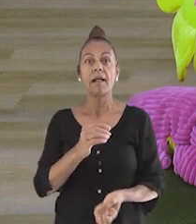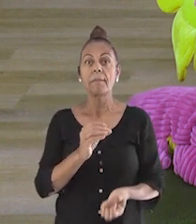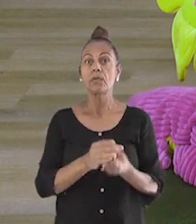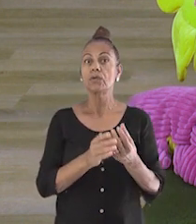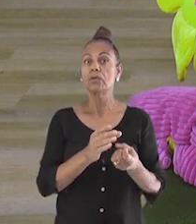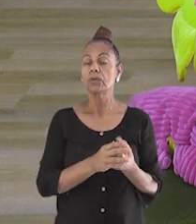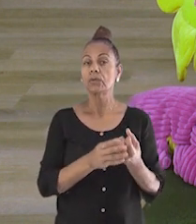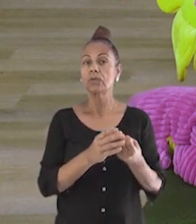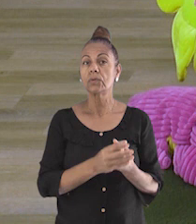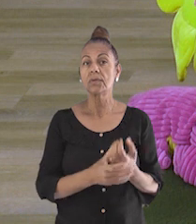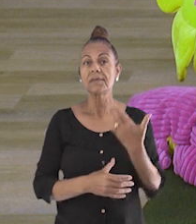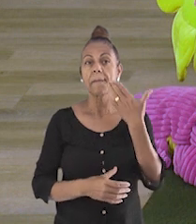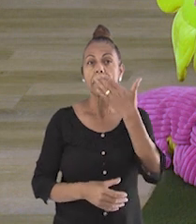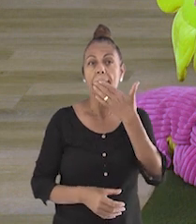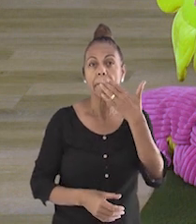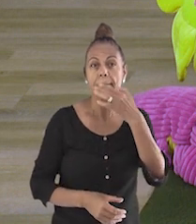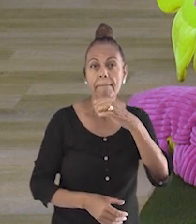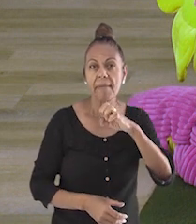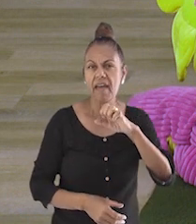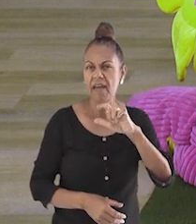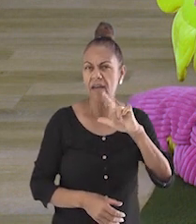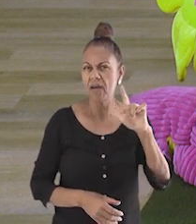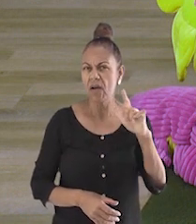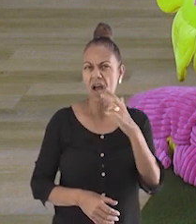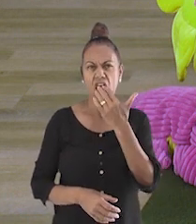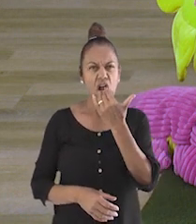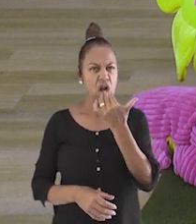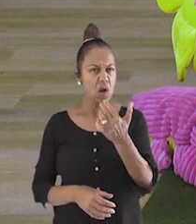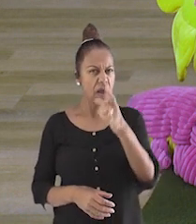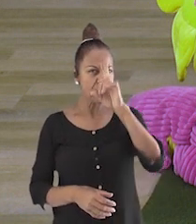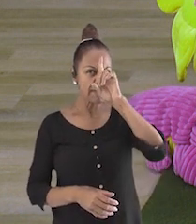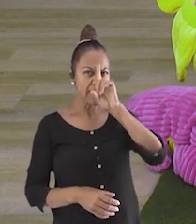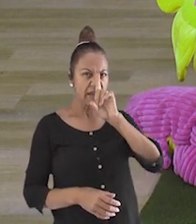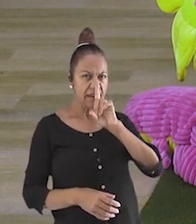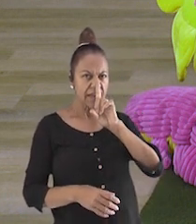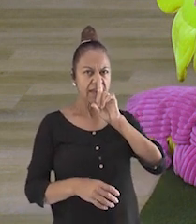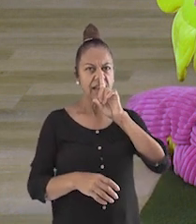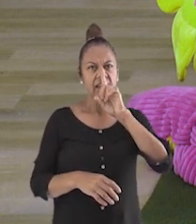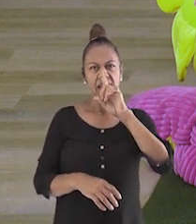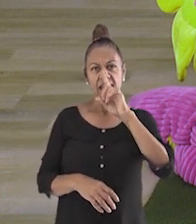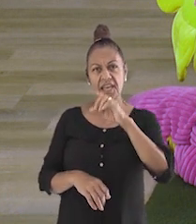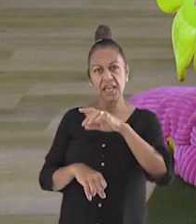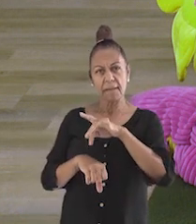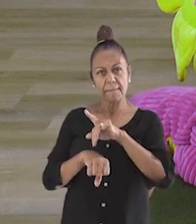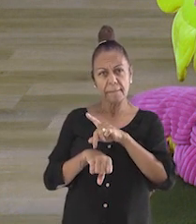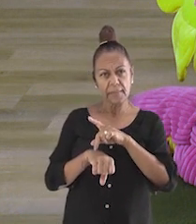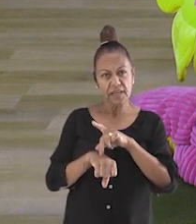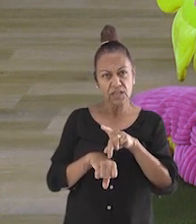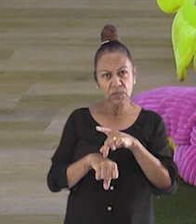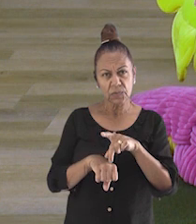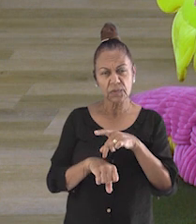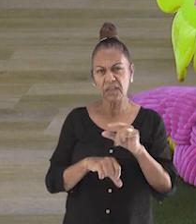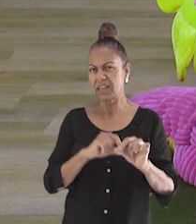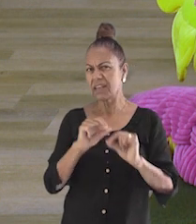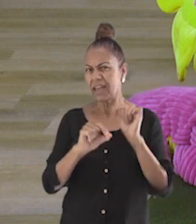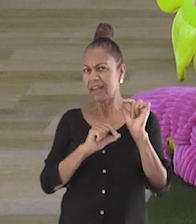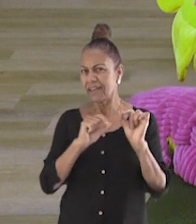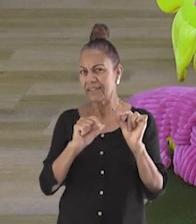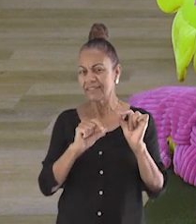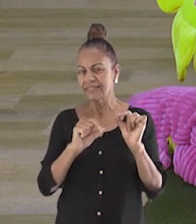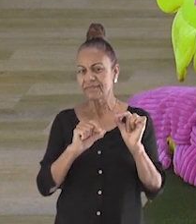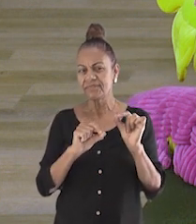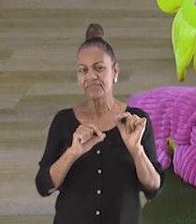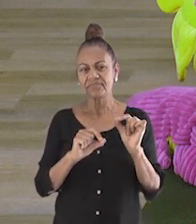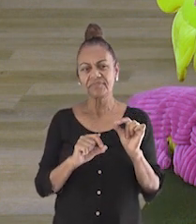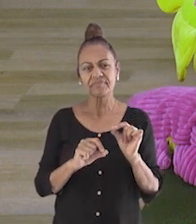mel. É toda amarela e preta. Quem será? Quem será que produz o mel e